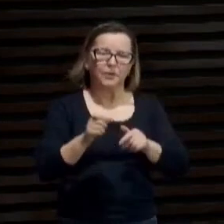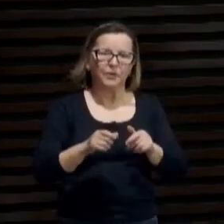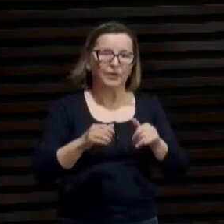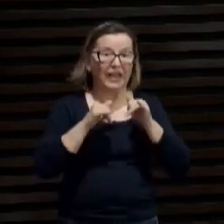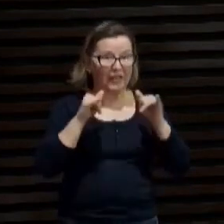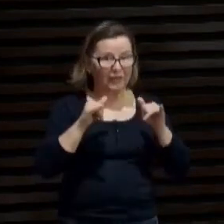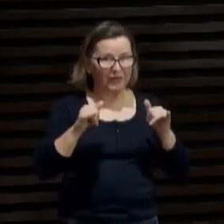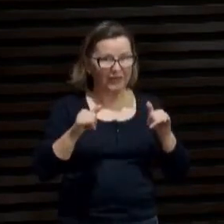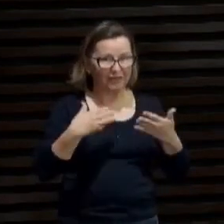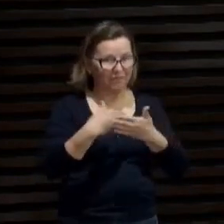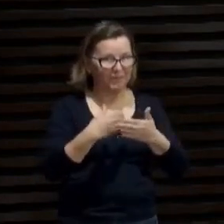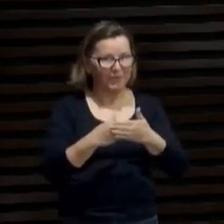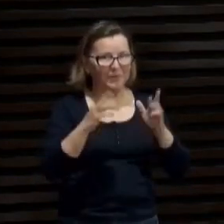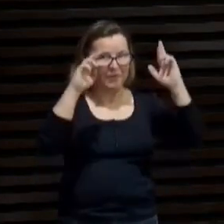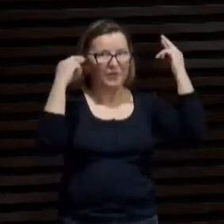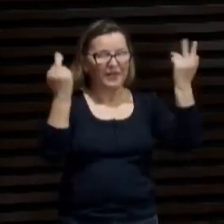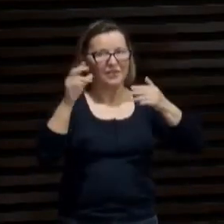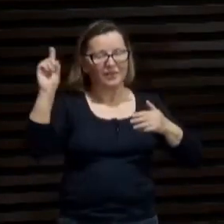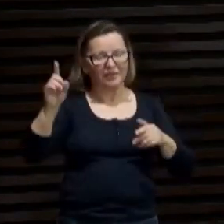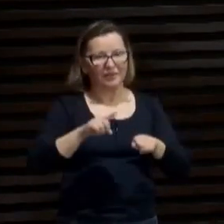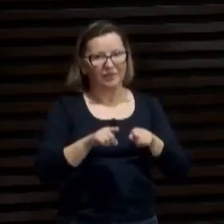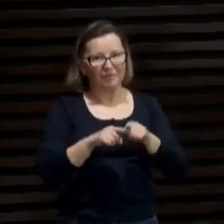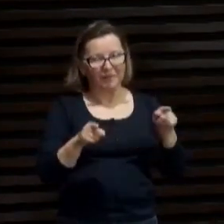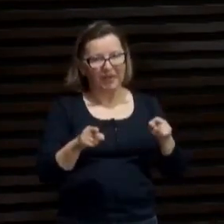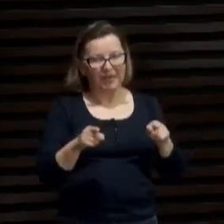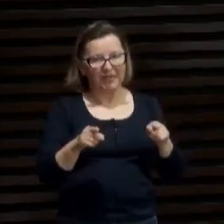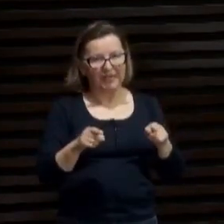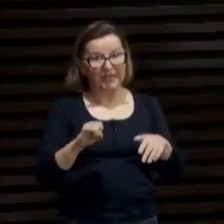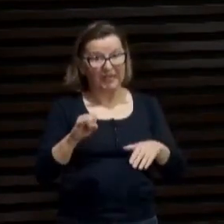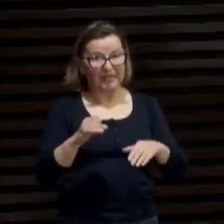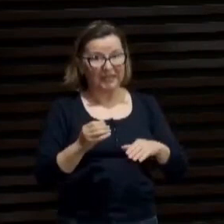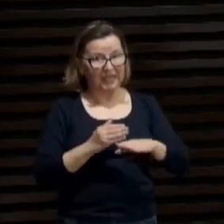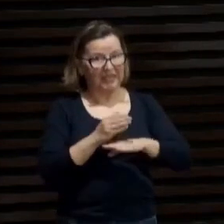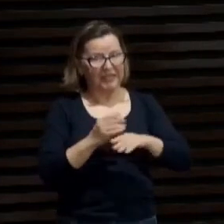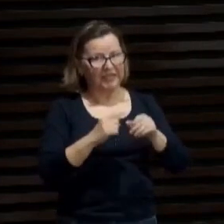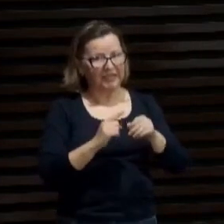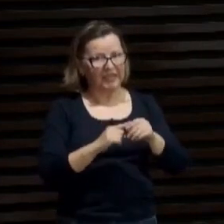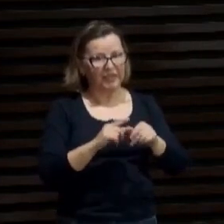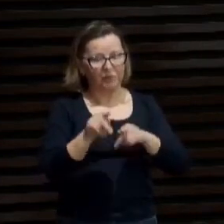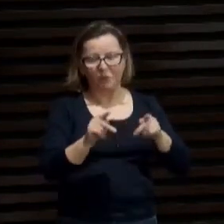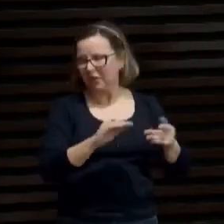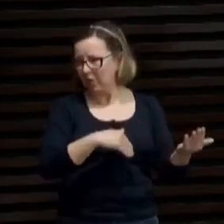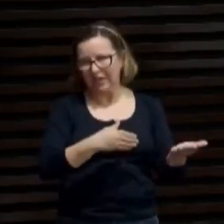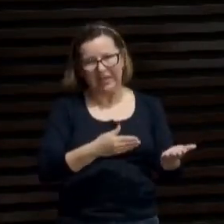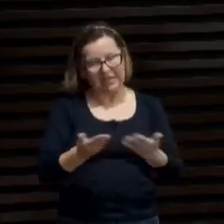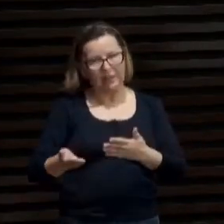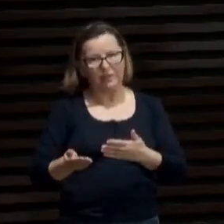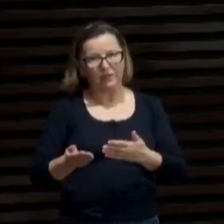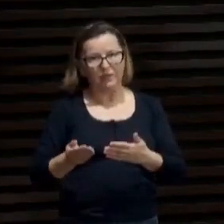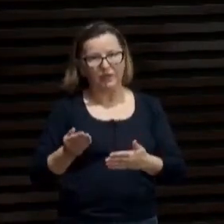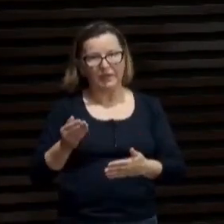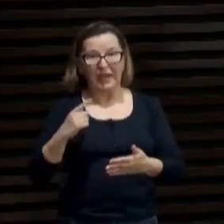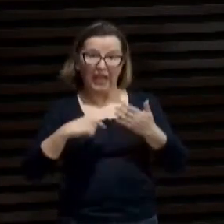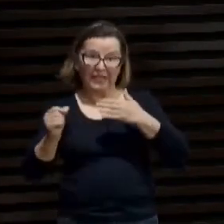está próximo o reino de Deus. Quando, porém, entrardes numa cidade e não vos receberem, saí pelas ruas e clamai, até